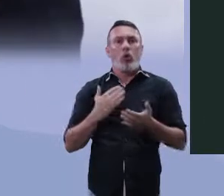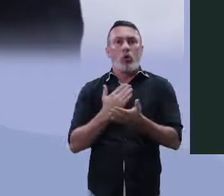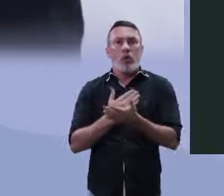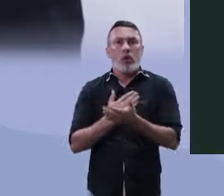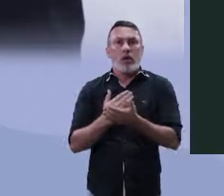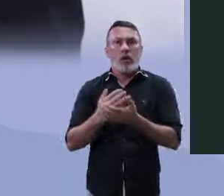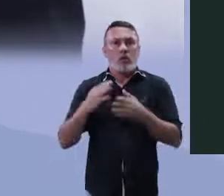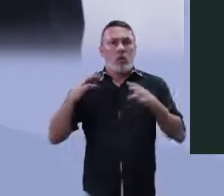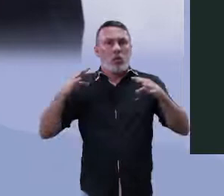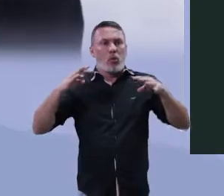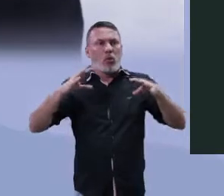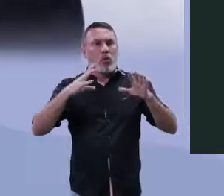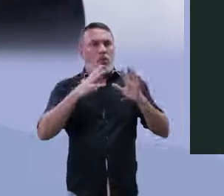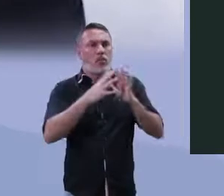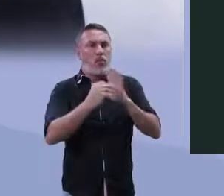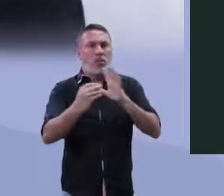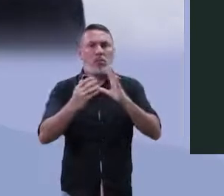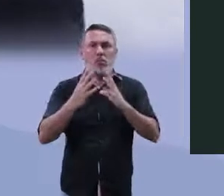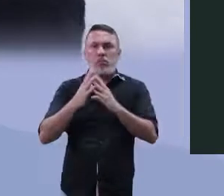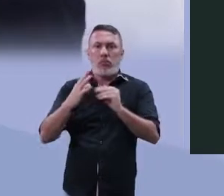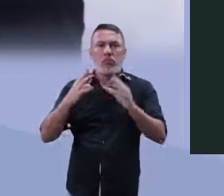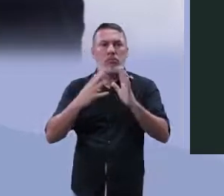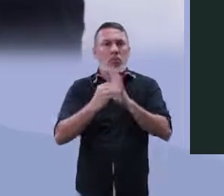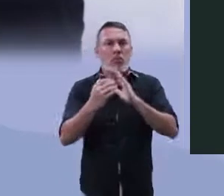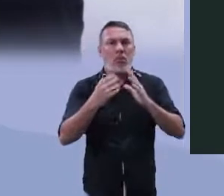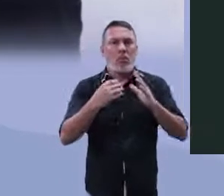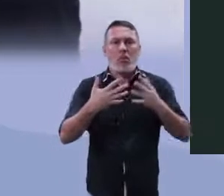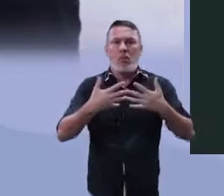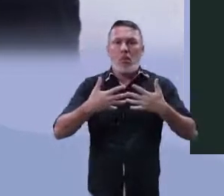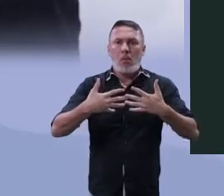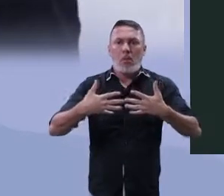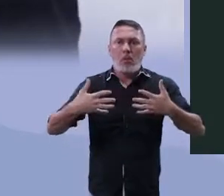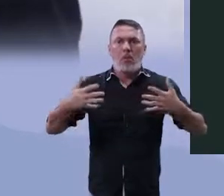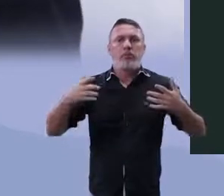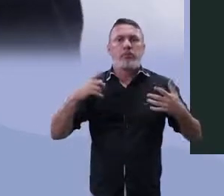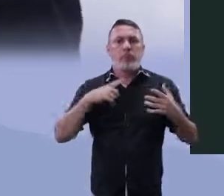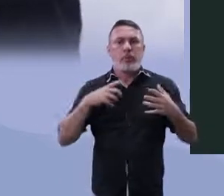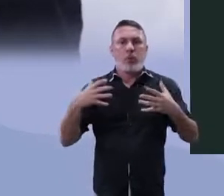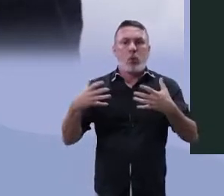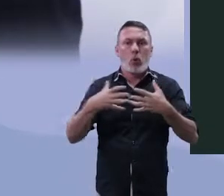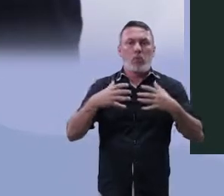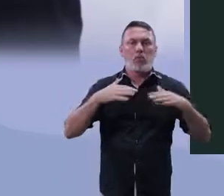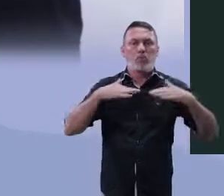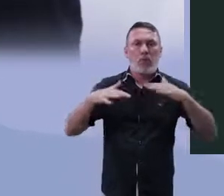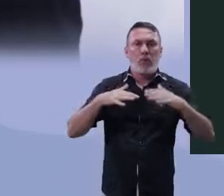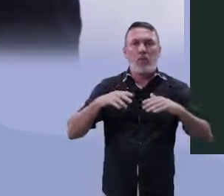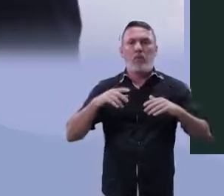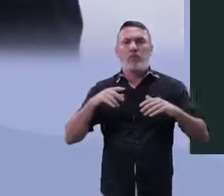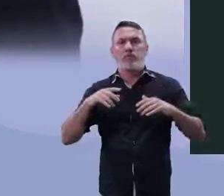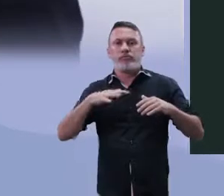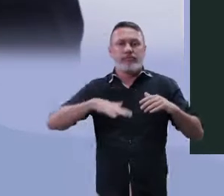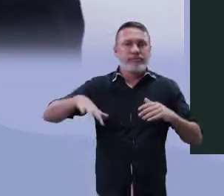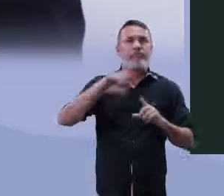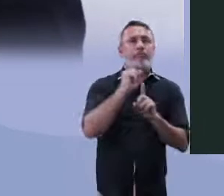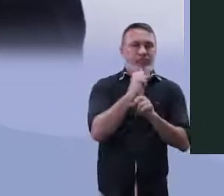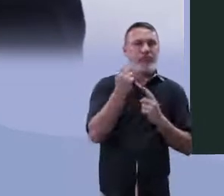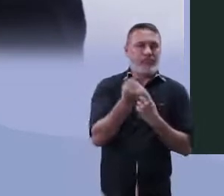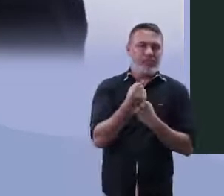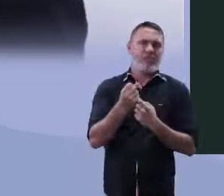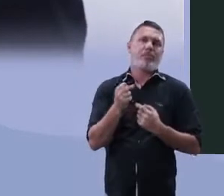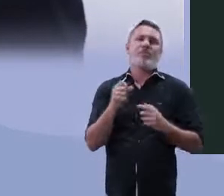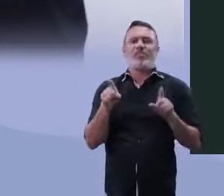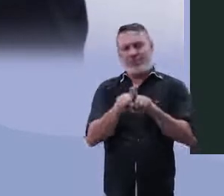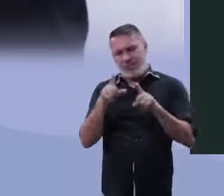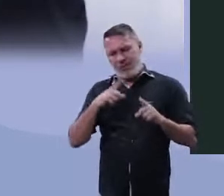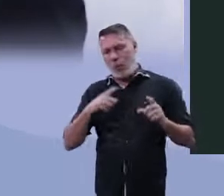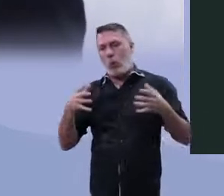fôlego, se organiza. Né? Temos dois grupos, né, que são, digamos assim, os mais radicais, aí eu coloco esses